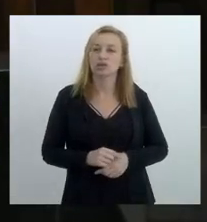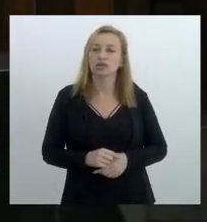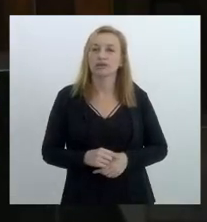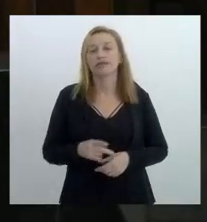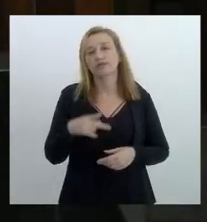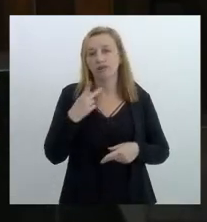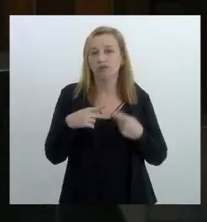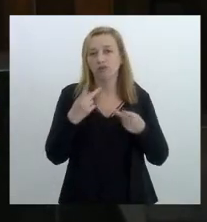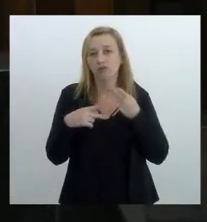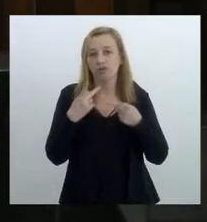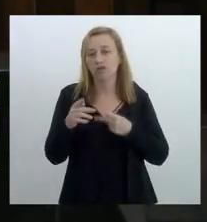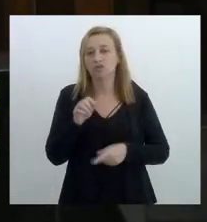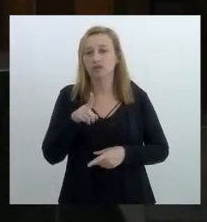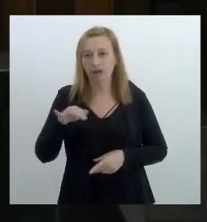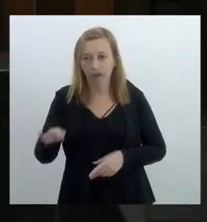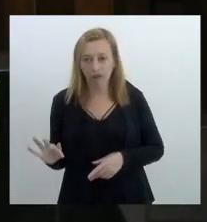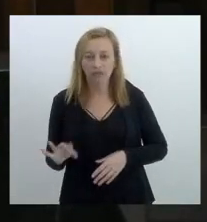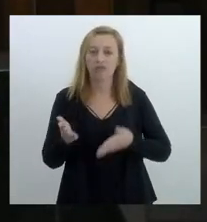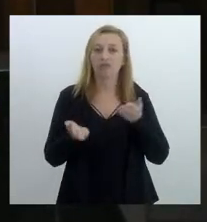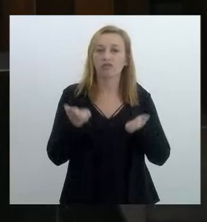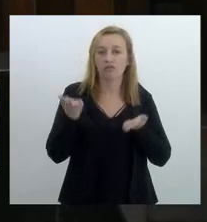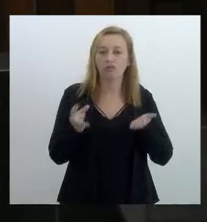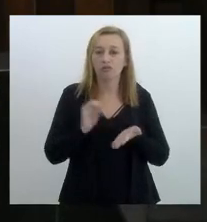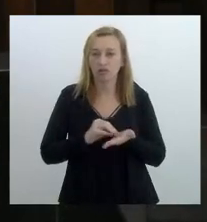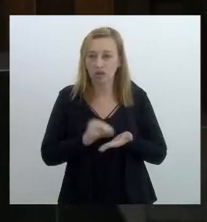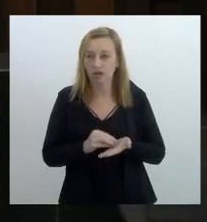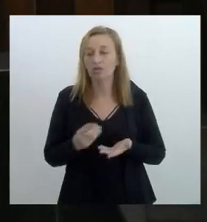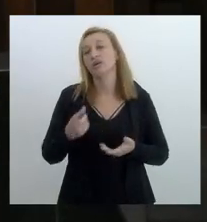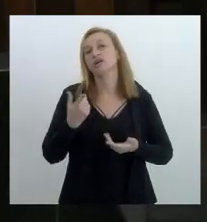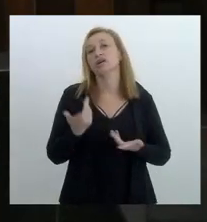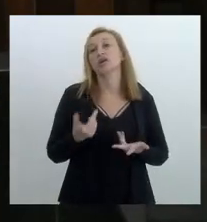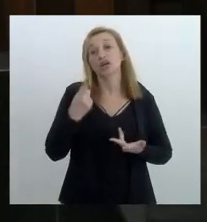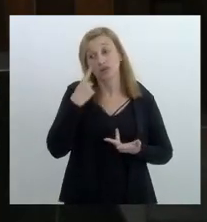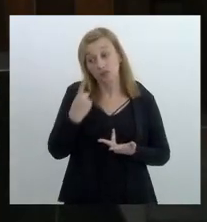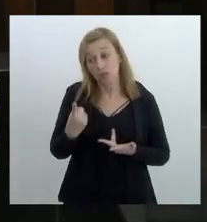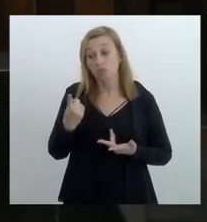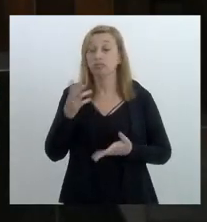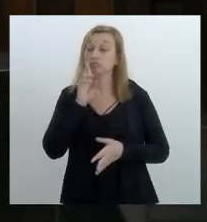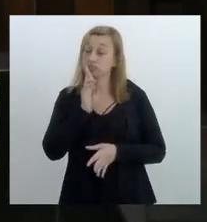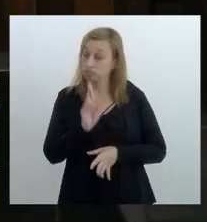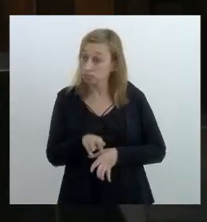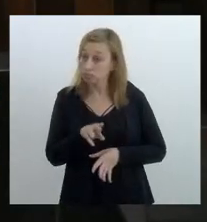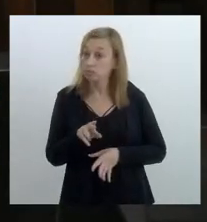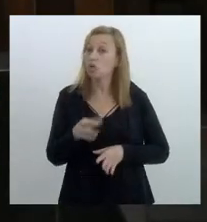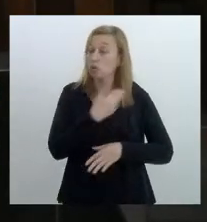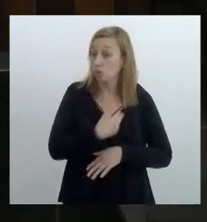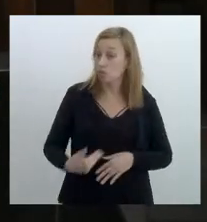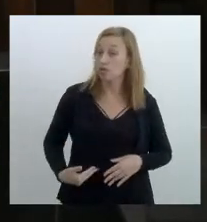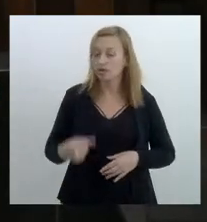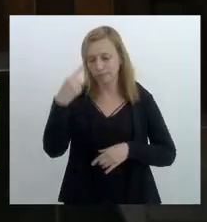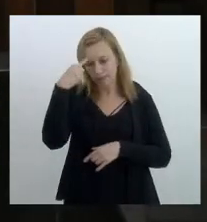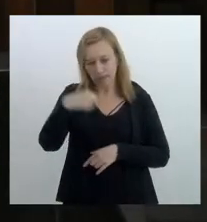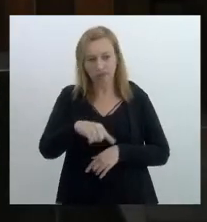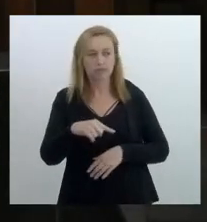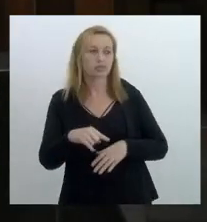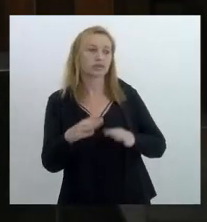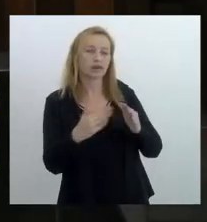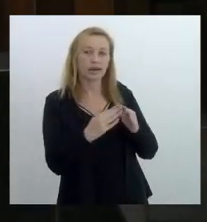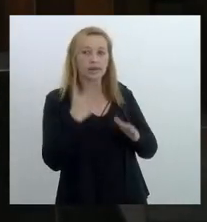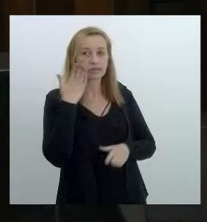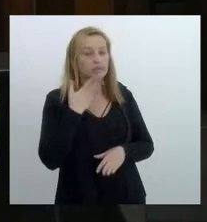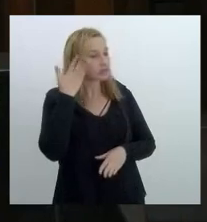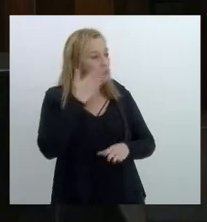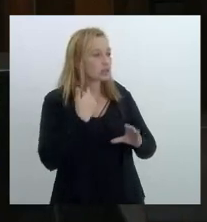discurso do déficit, dos desequilíbrios, etc., que no final a gente vê. O resultado é o governo mandando para essa casa mensagens